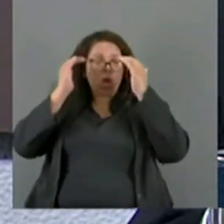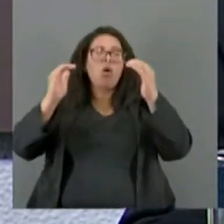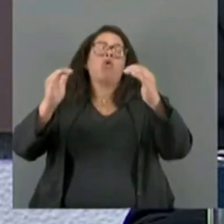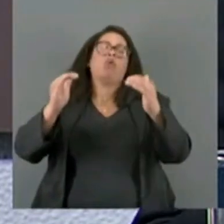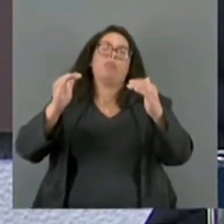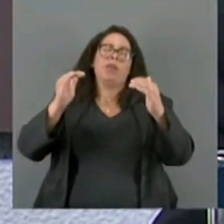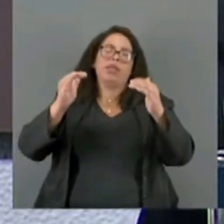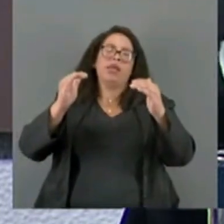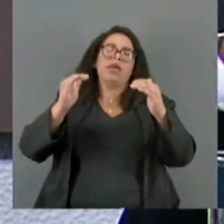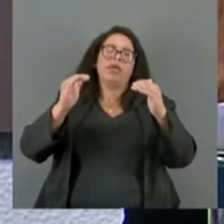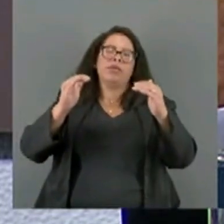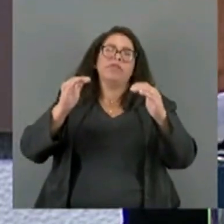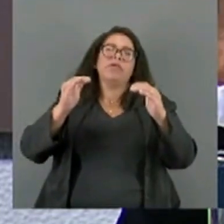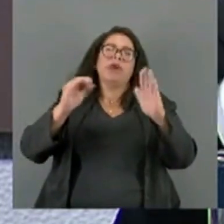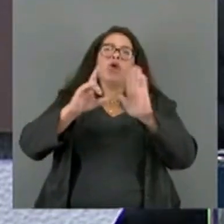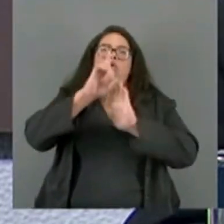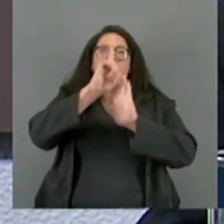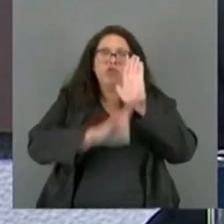constitucionais. De maneira que eu